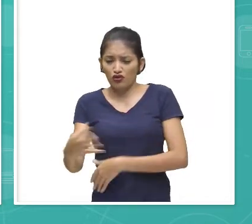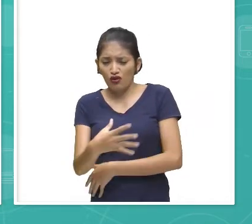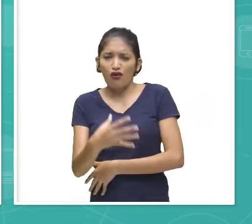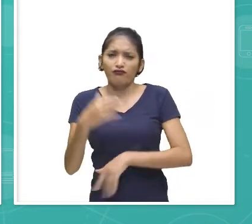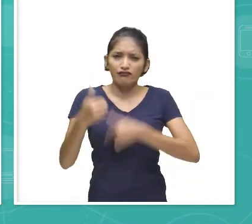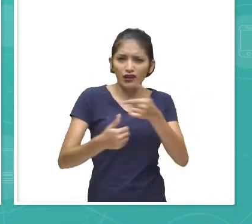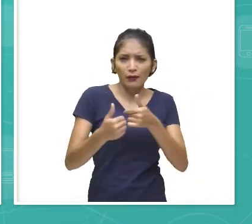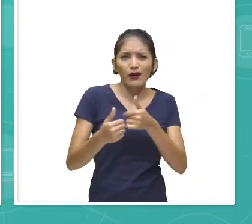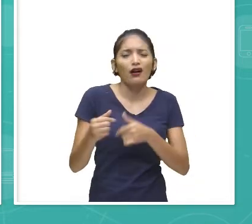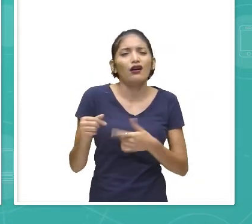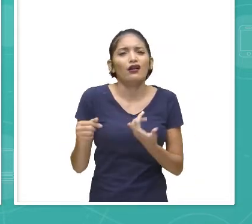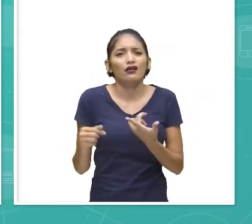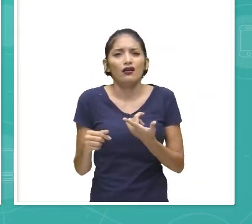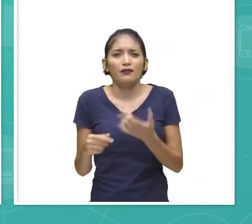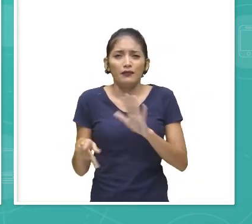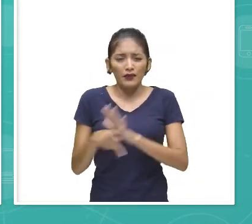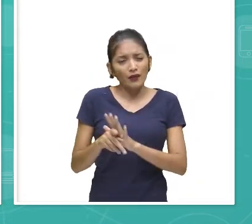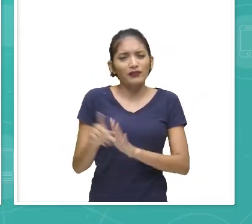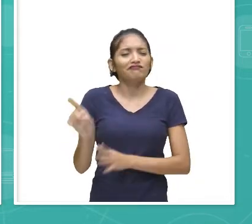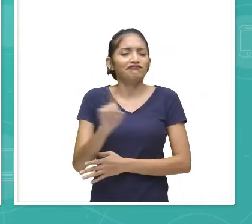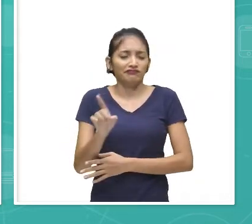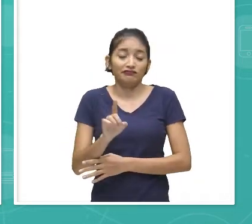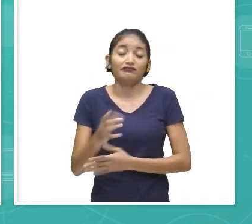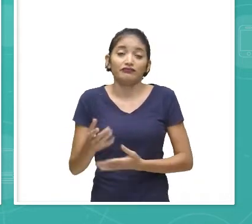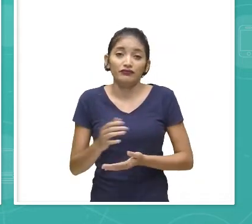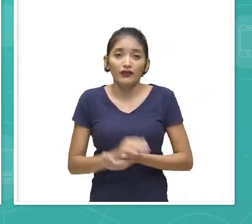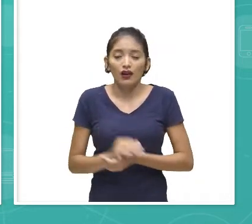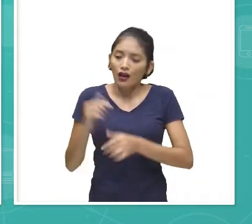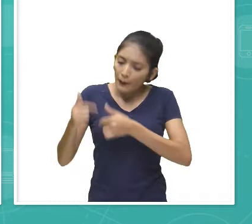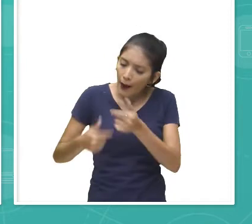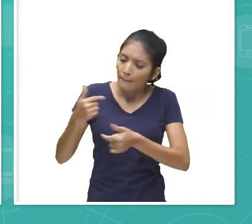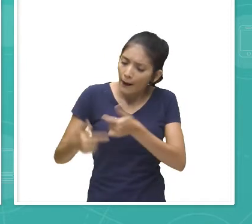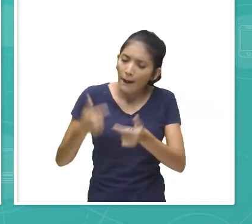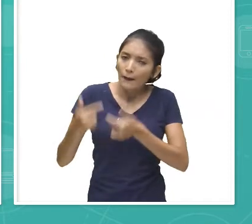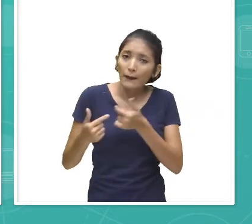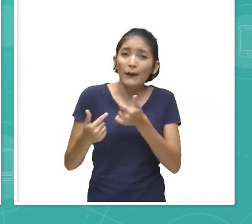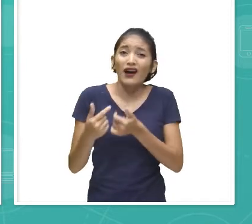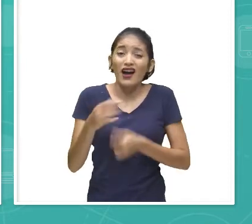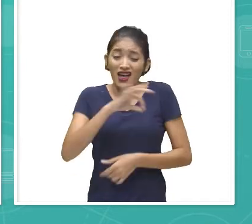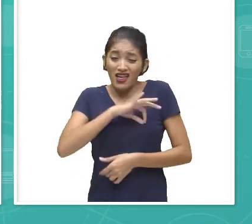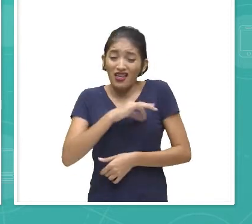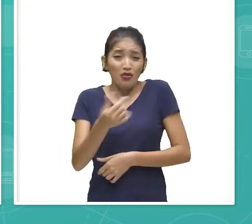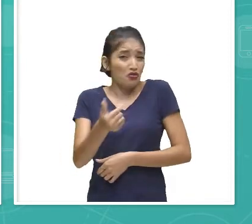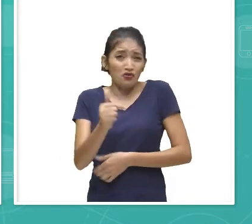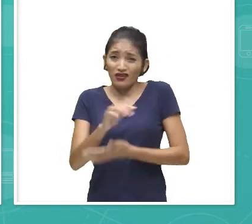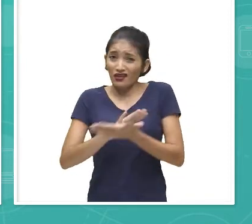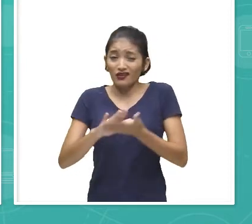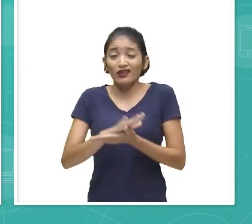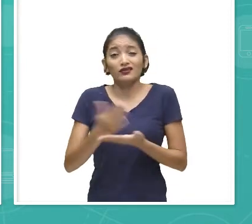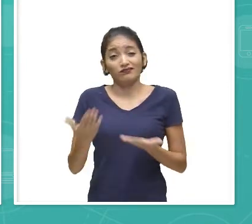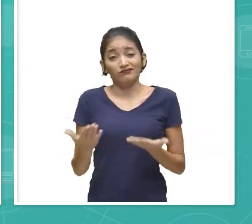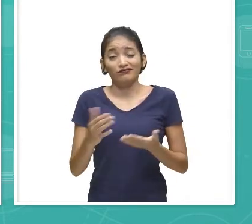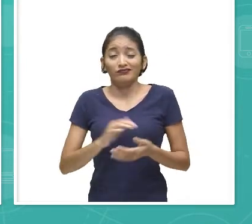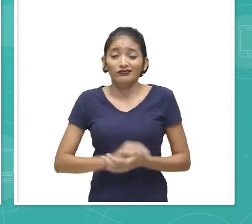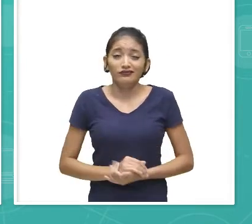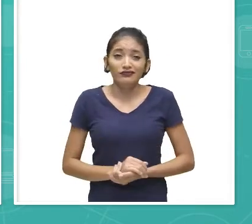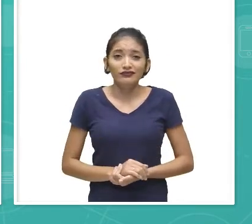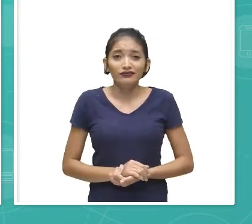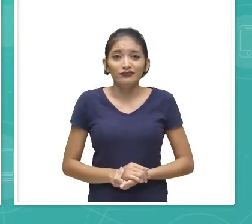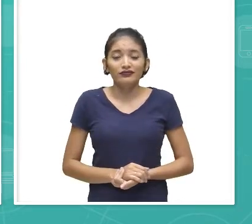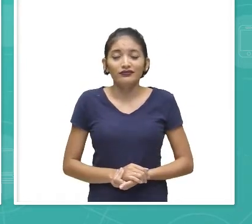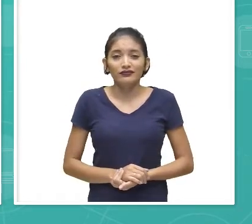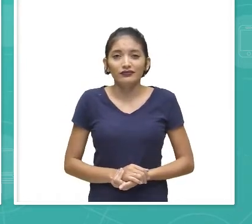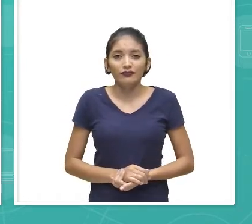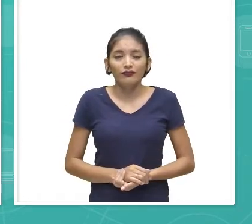de trabalho compulsório. Olha que maravilha, você vai trabalhar e não vai receber nada em troca. Olha que beleza.